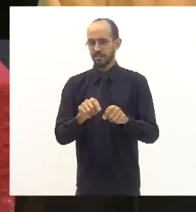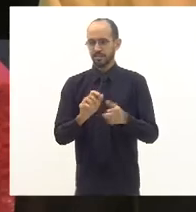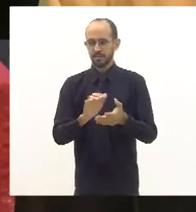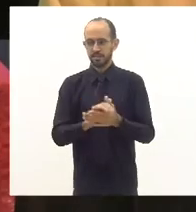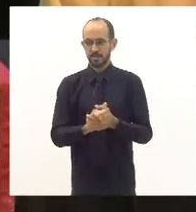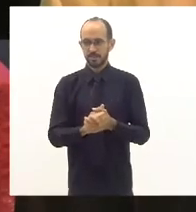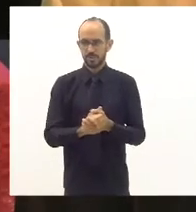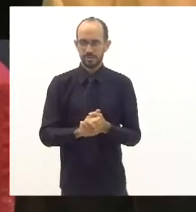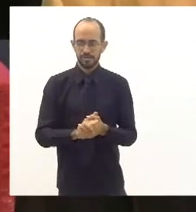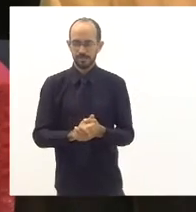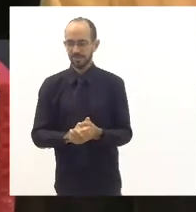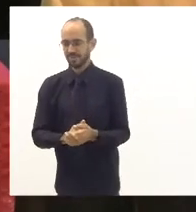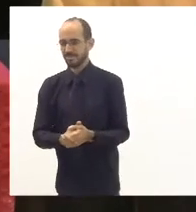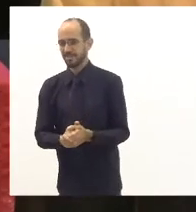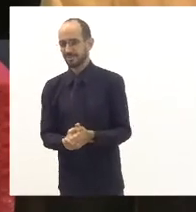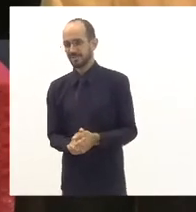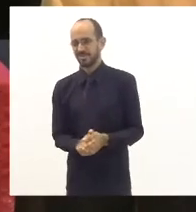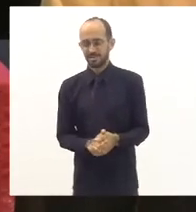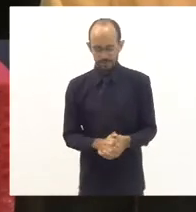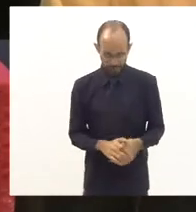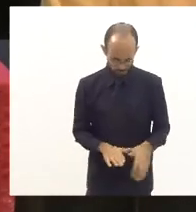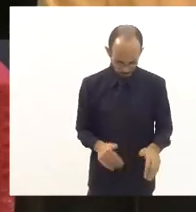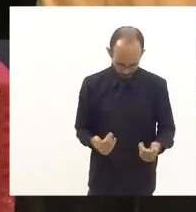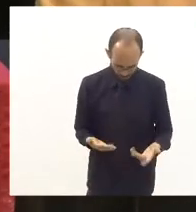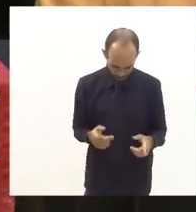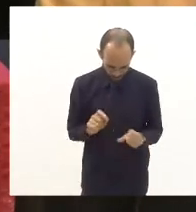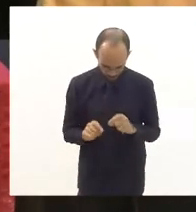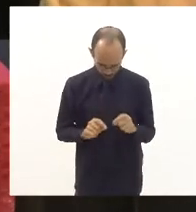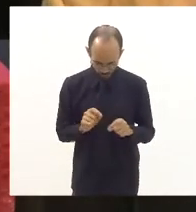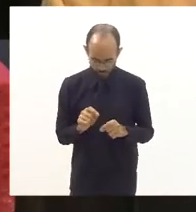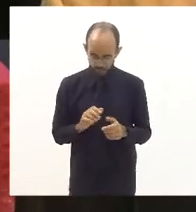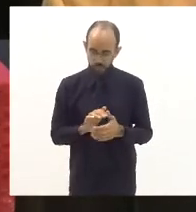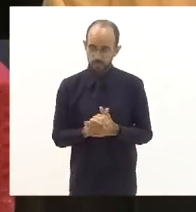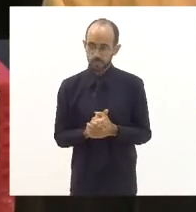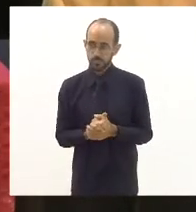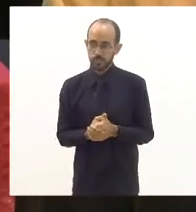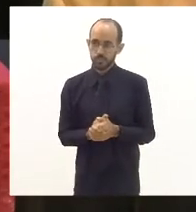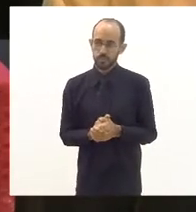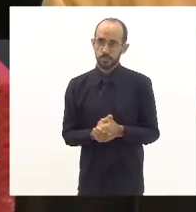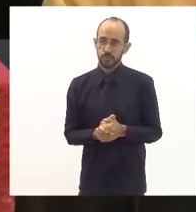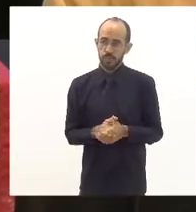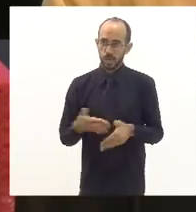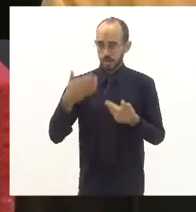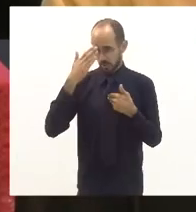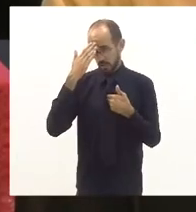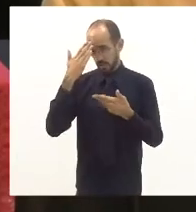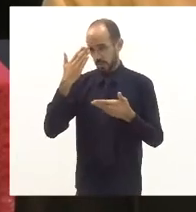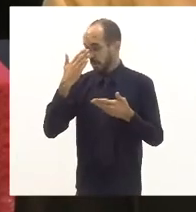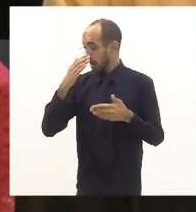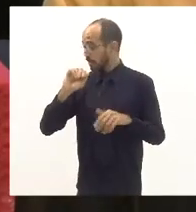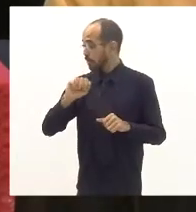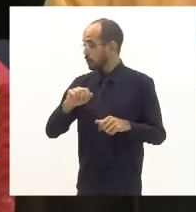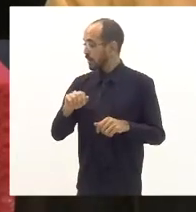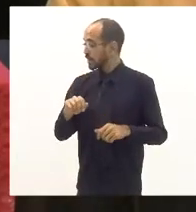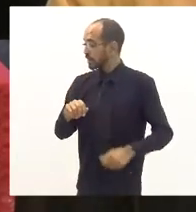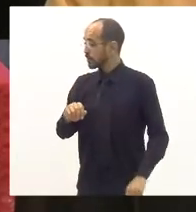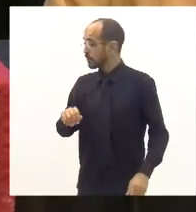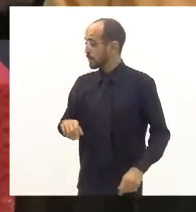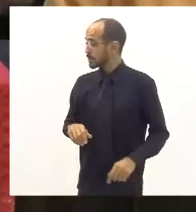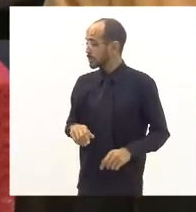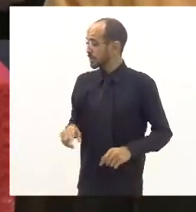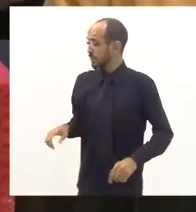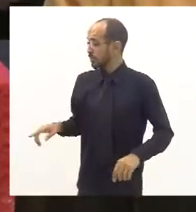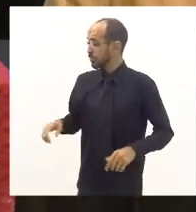Público e para a Defensoria agirem. Então, bom, já agradecemos as quatro autoridades que falaram,